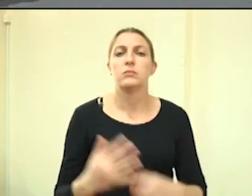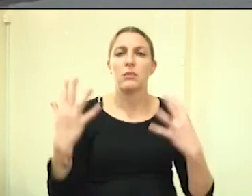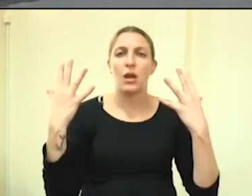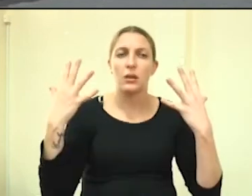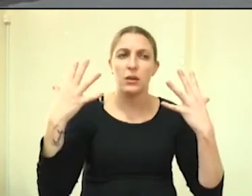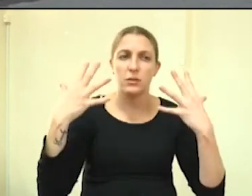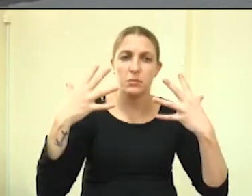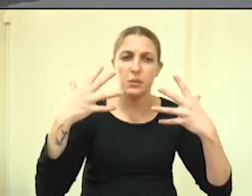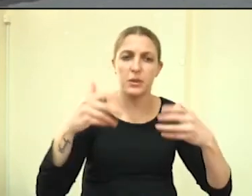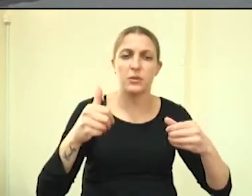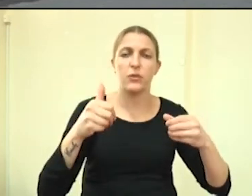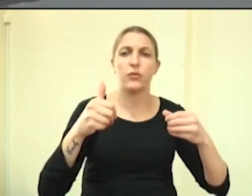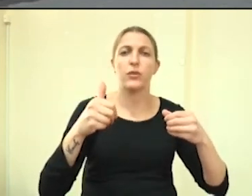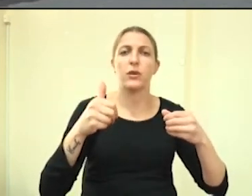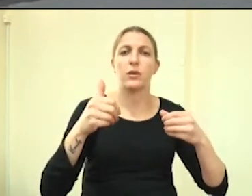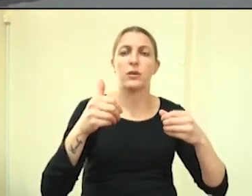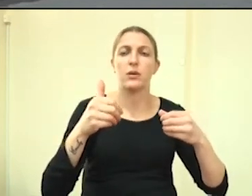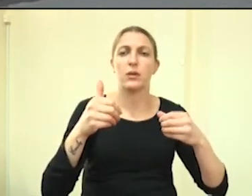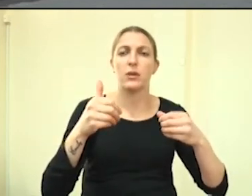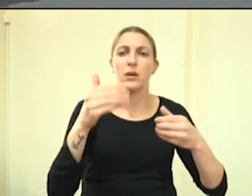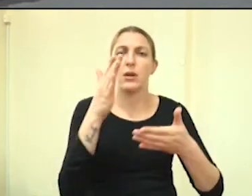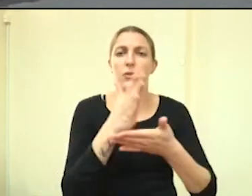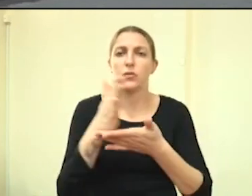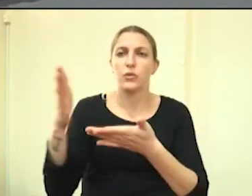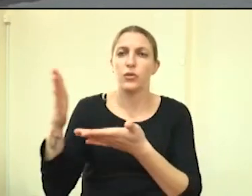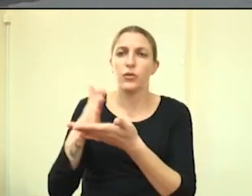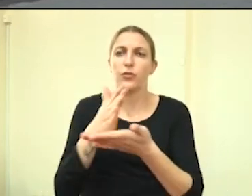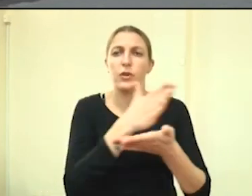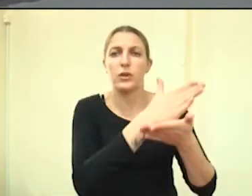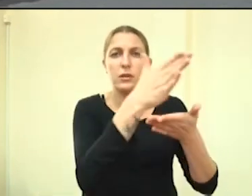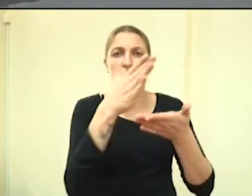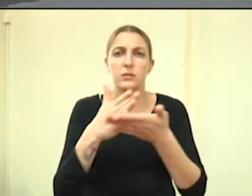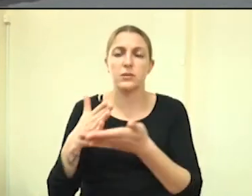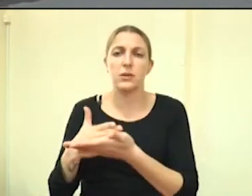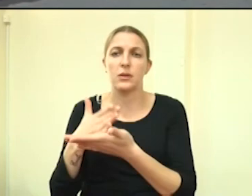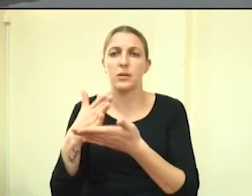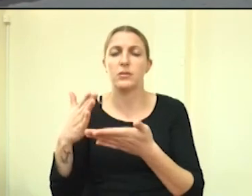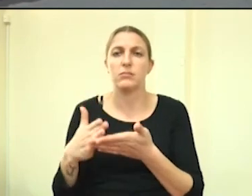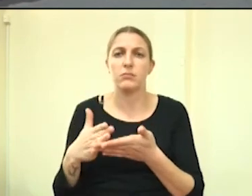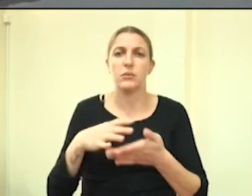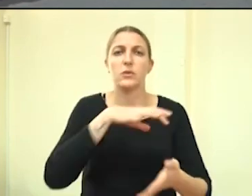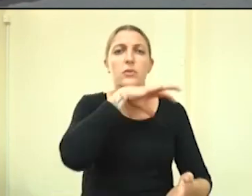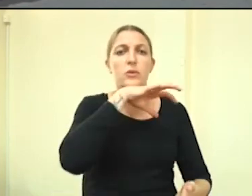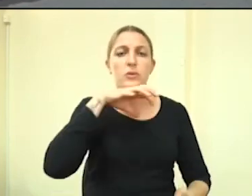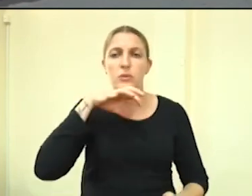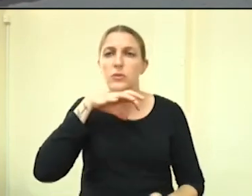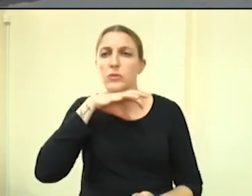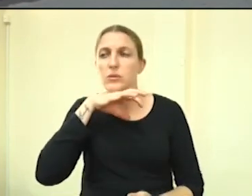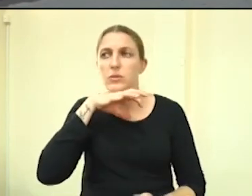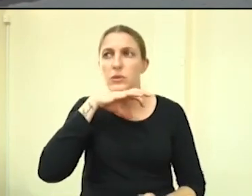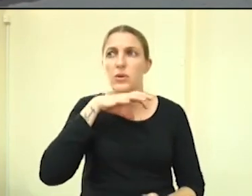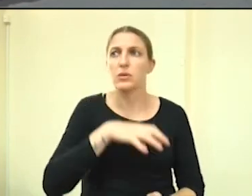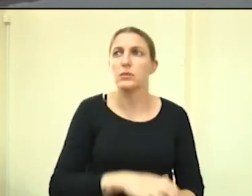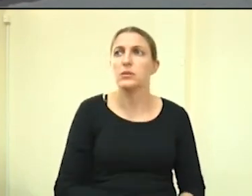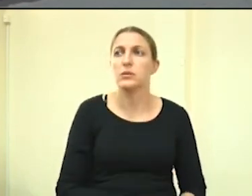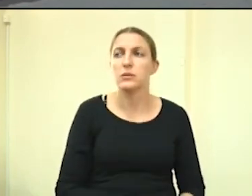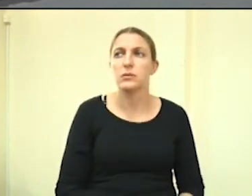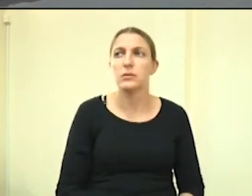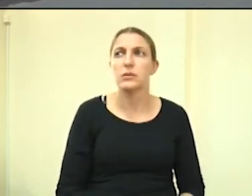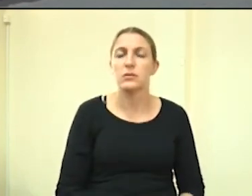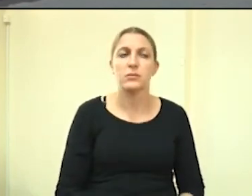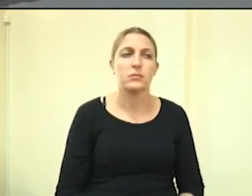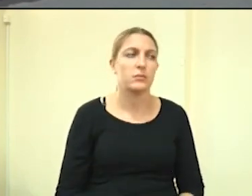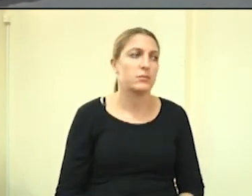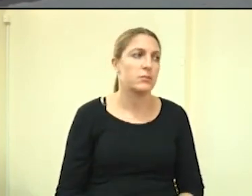número 42 e a rua Santos Anardo, ao sul, com parte dos lotes rurais número 30, 32, 38 e 38A,